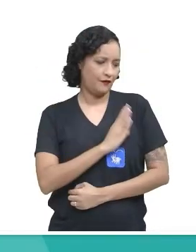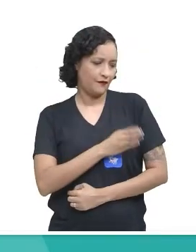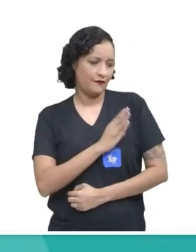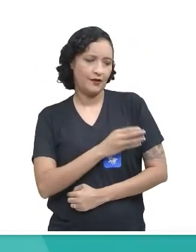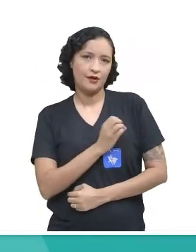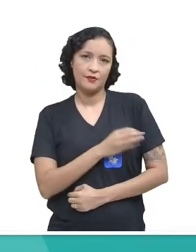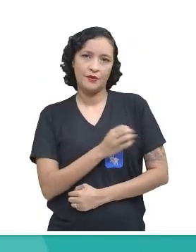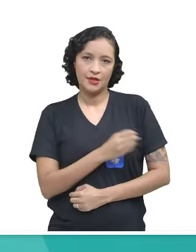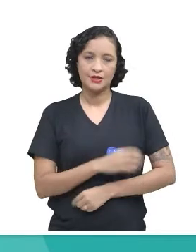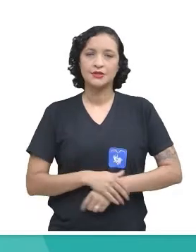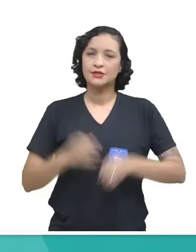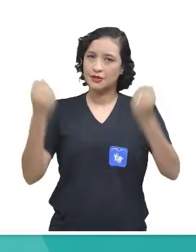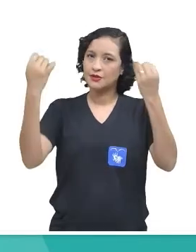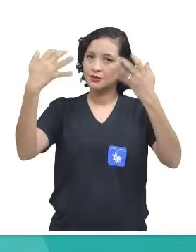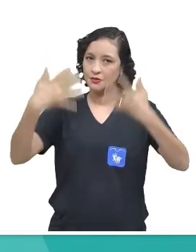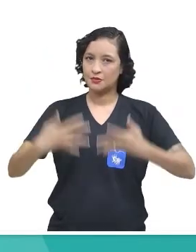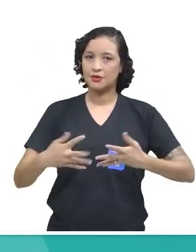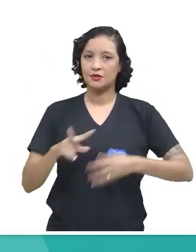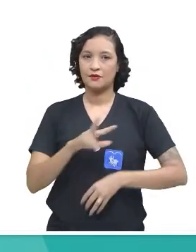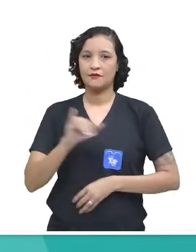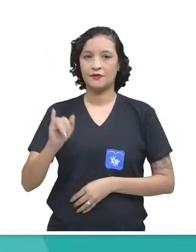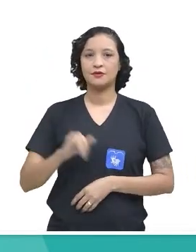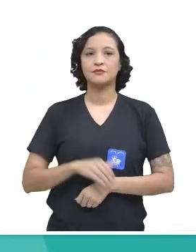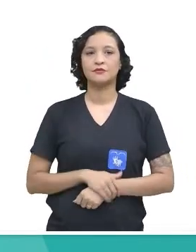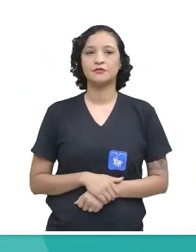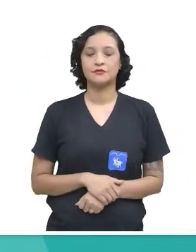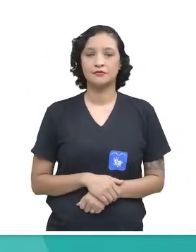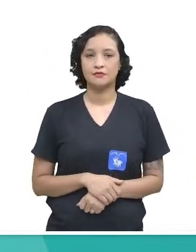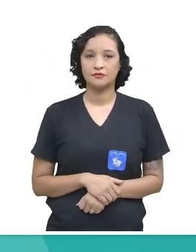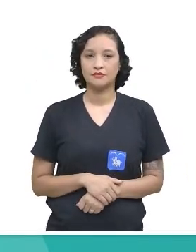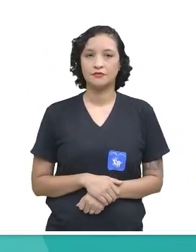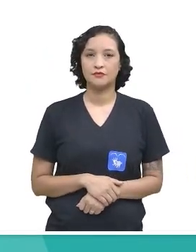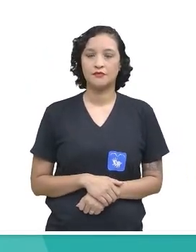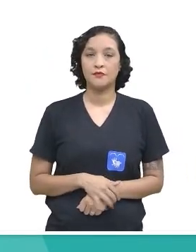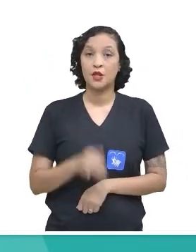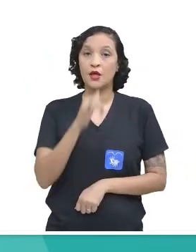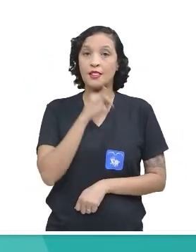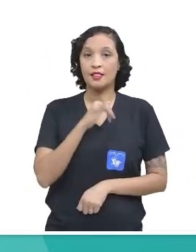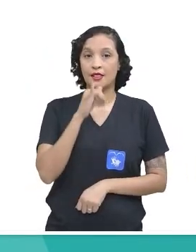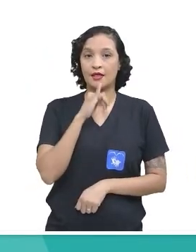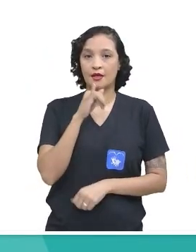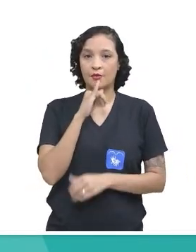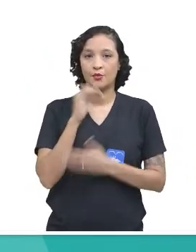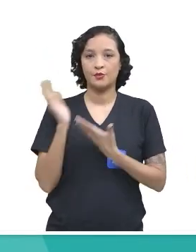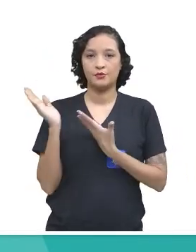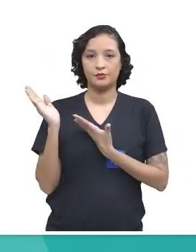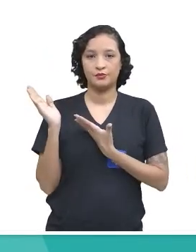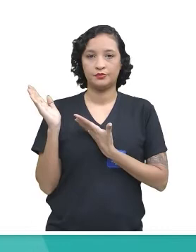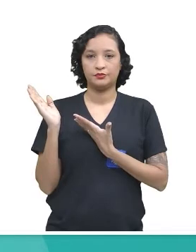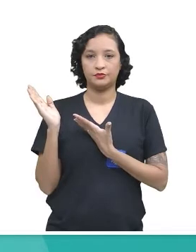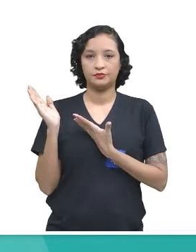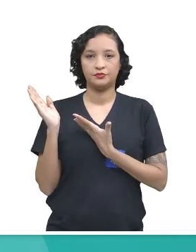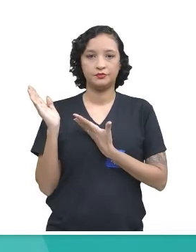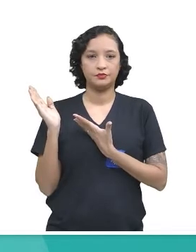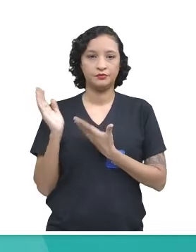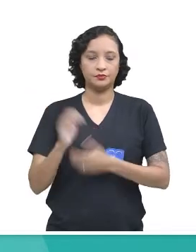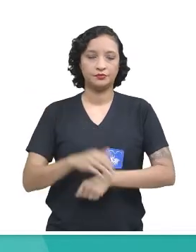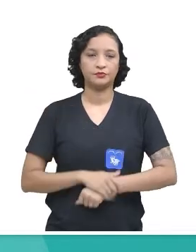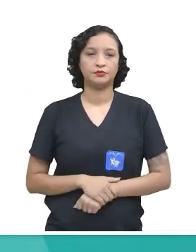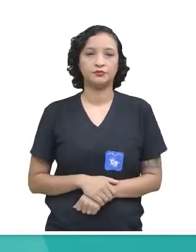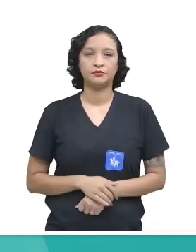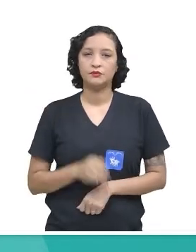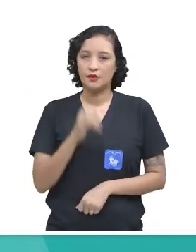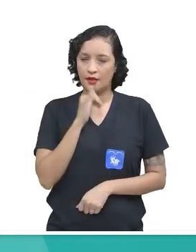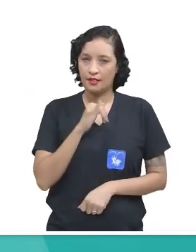frequência cardíaca, esse nível de intensidade física. Para isso, nós trouxemos alguns exemplos. Vamos ao primeiro exemplo, depois ela